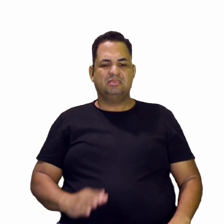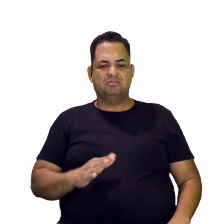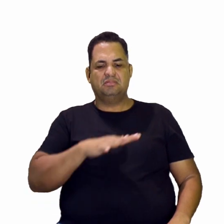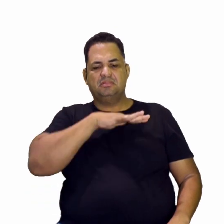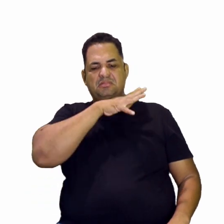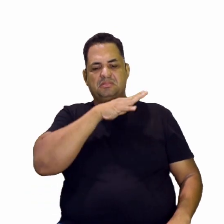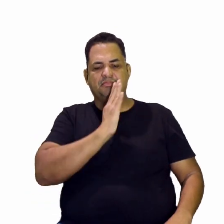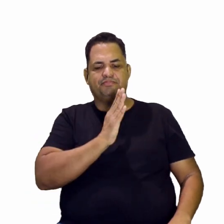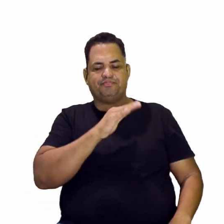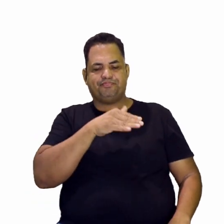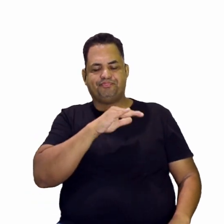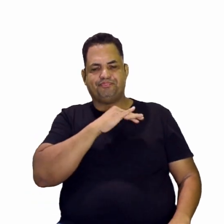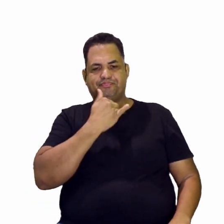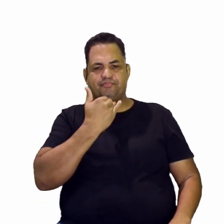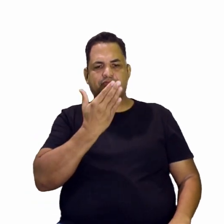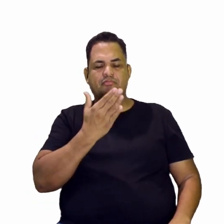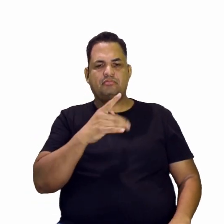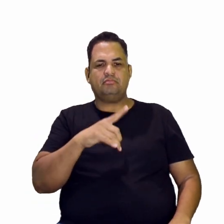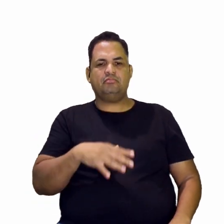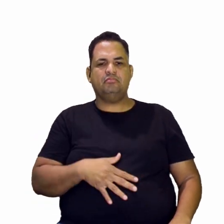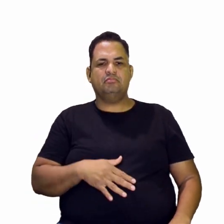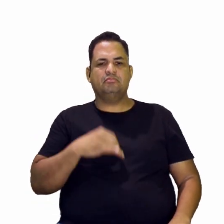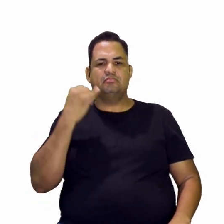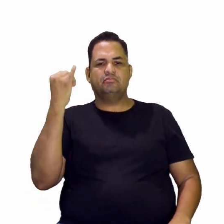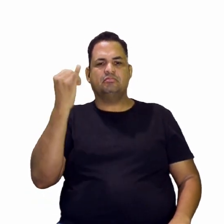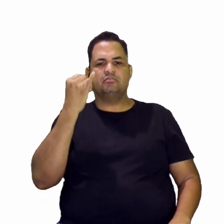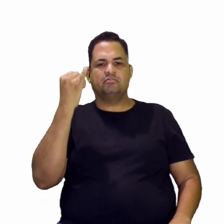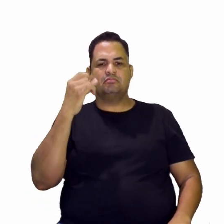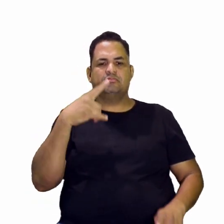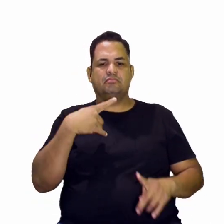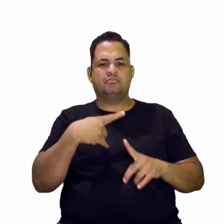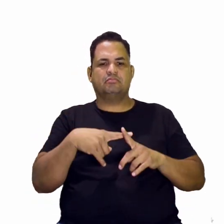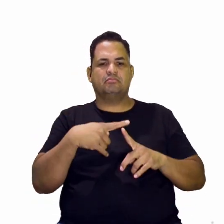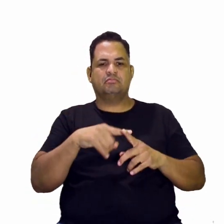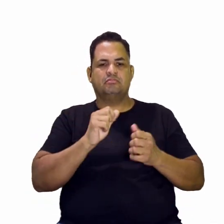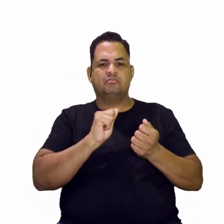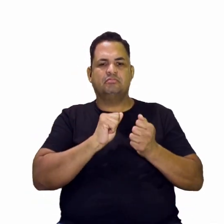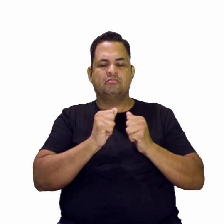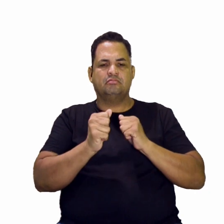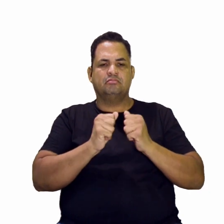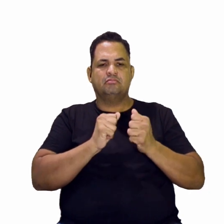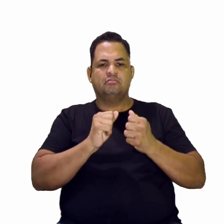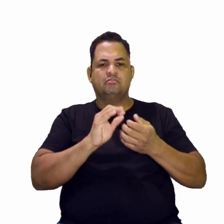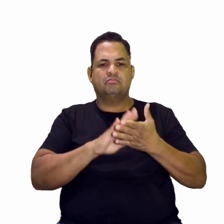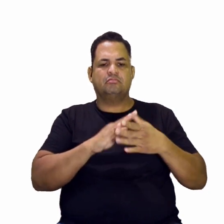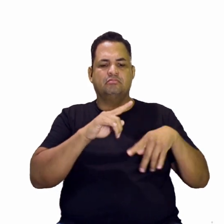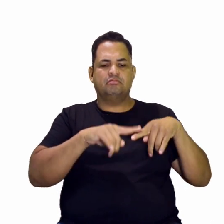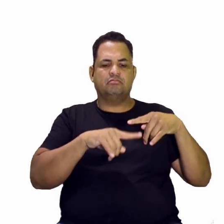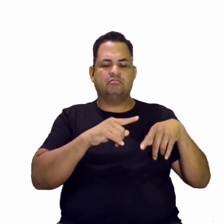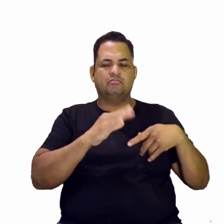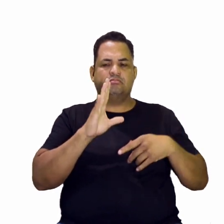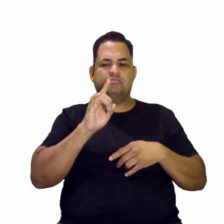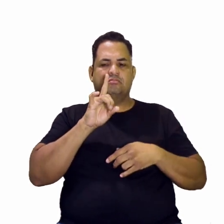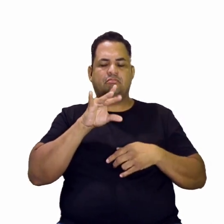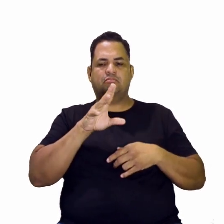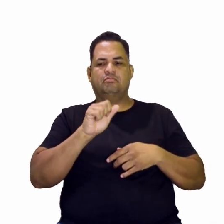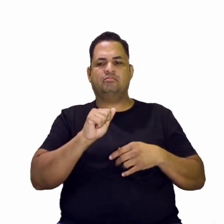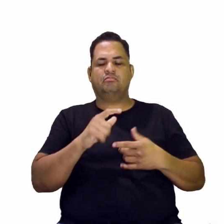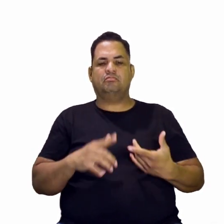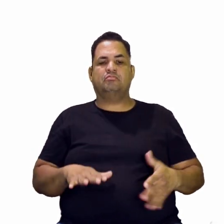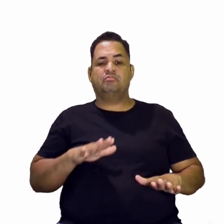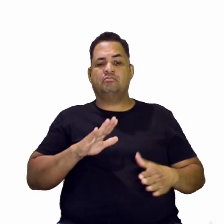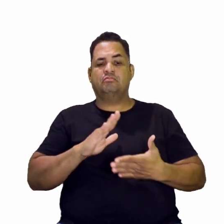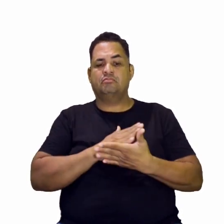Enfim, e aí esses animais, mas eles são muito importantes também porque eles fazem esse controle dessa matéria orgânica, né? Às